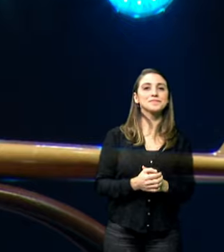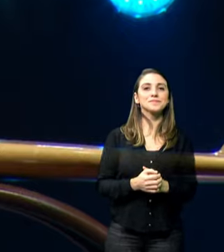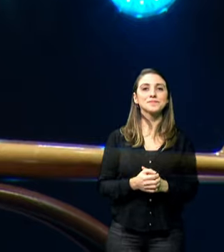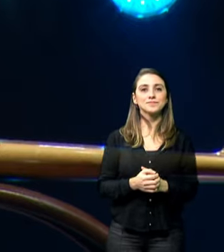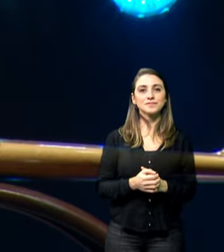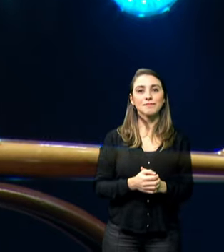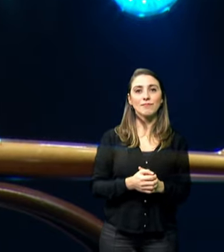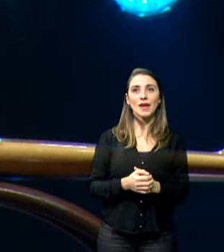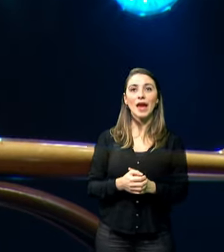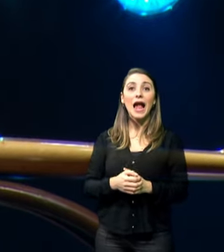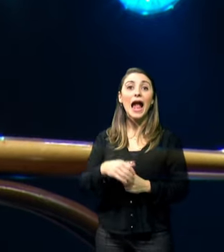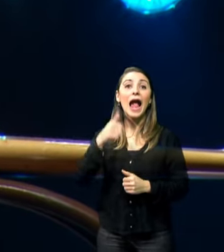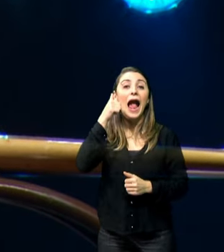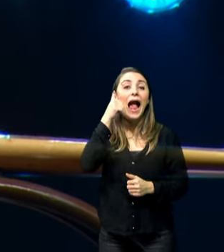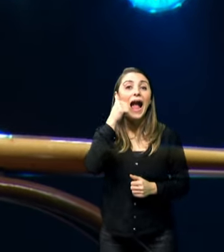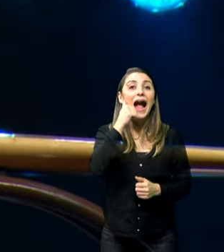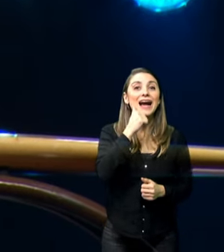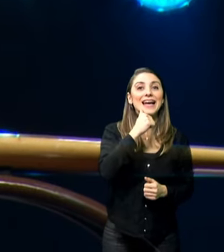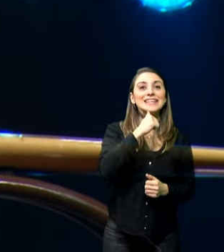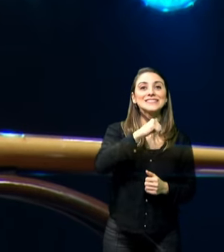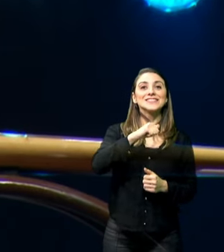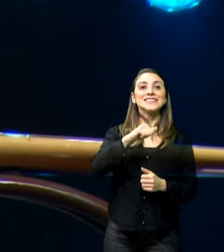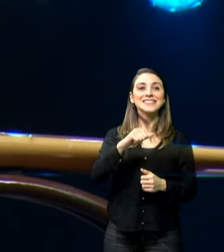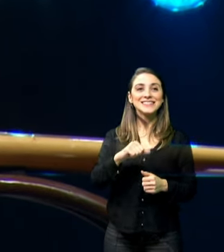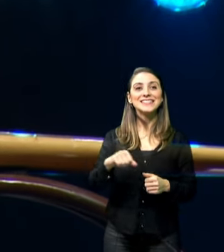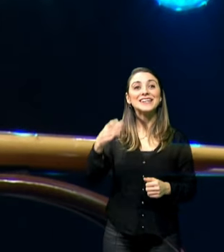a mamãe gata não ensina o gato a miar.